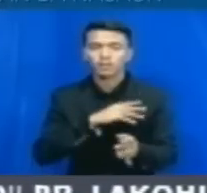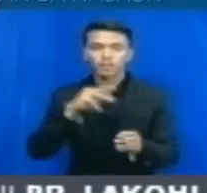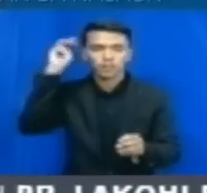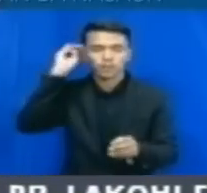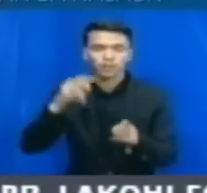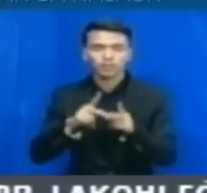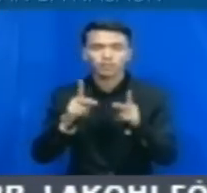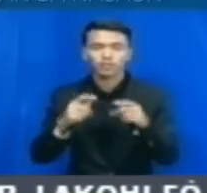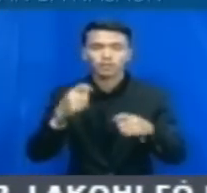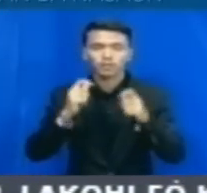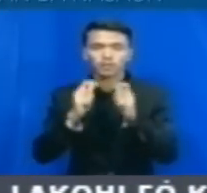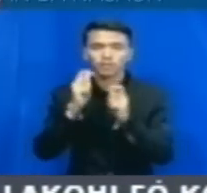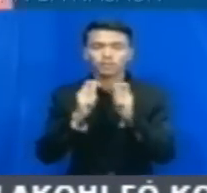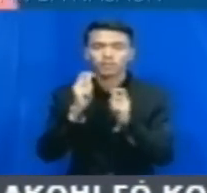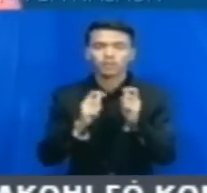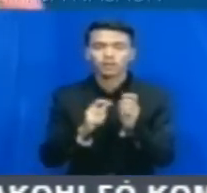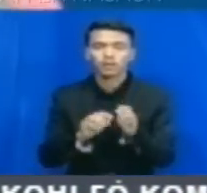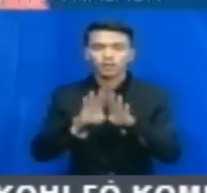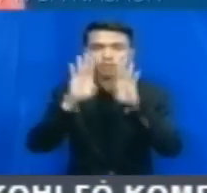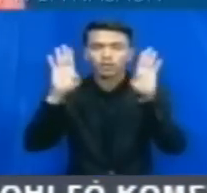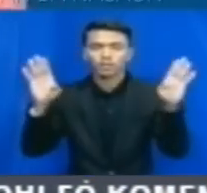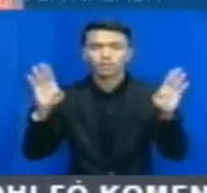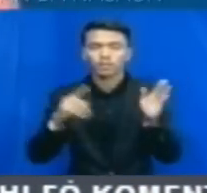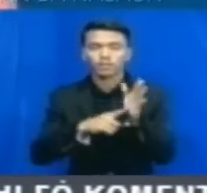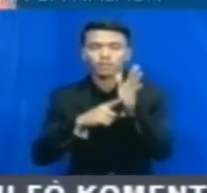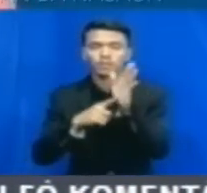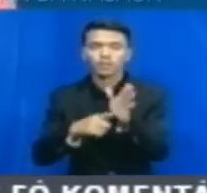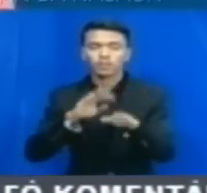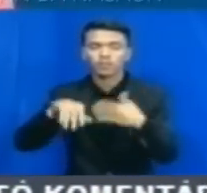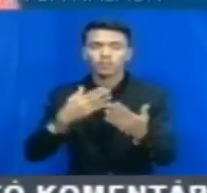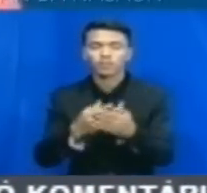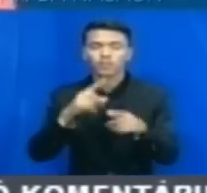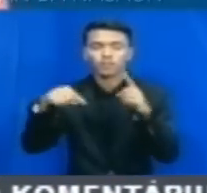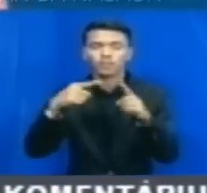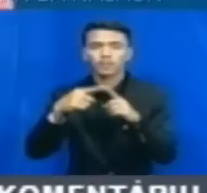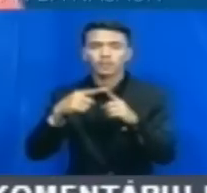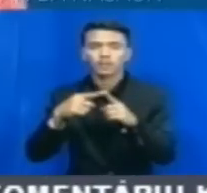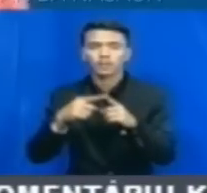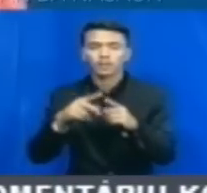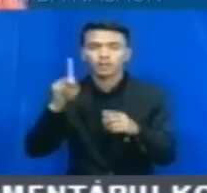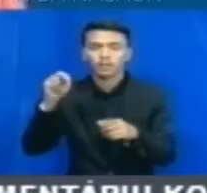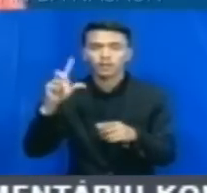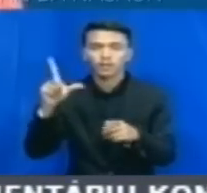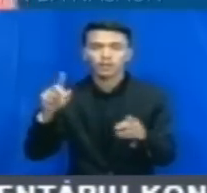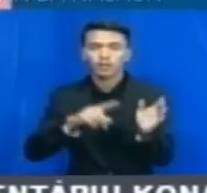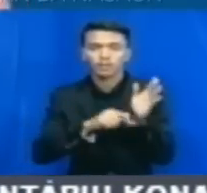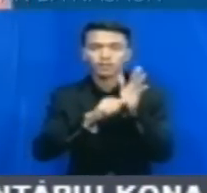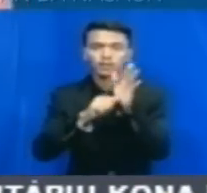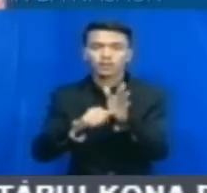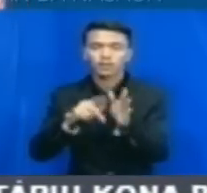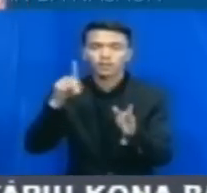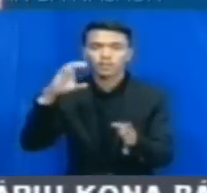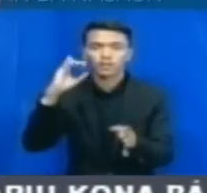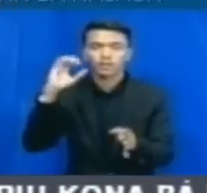so toto tribunal bele homologa ka prova so toto ne be maka wahira quando pente la presenta baia capici ka